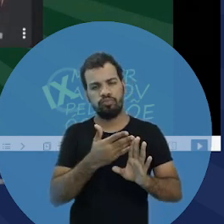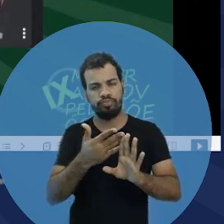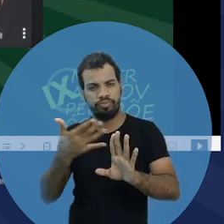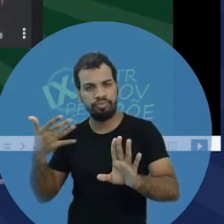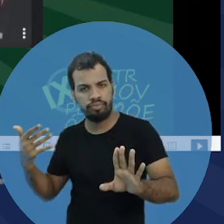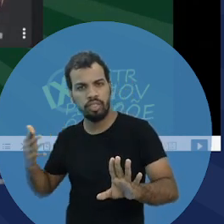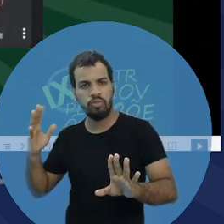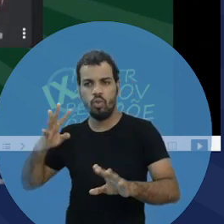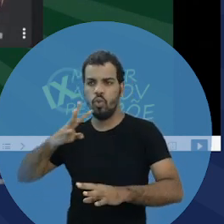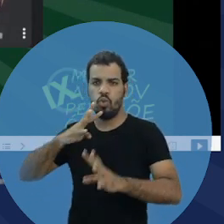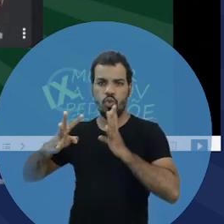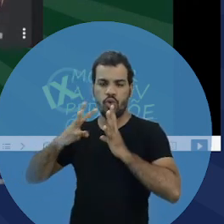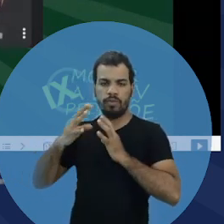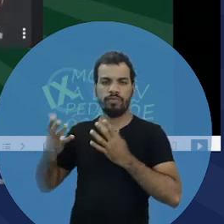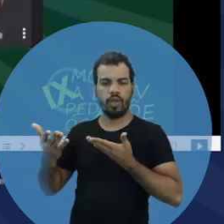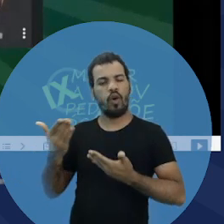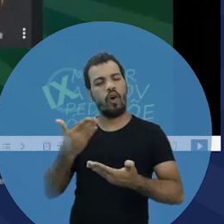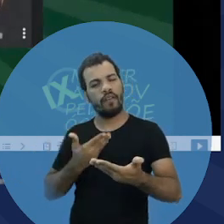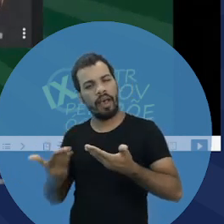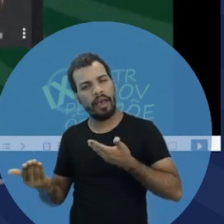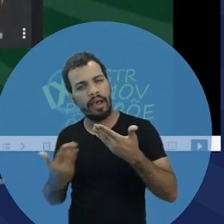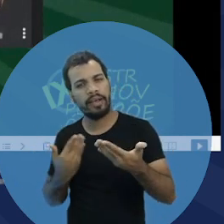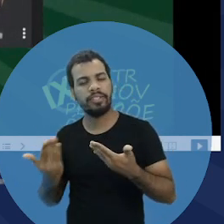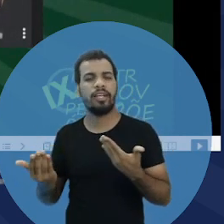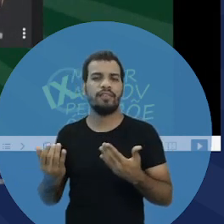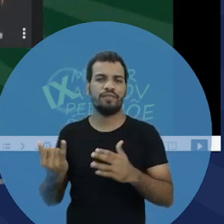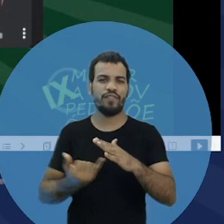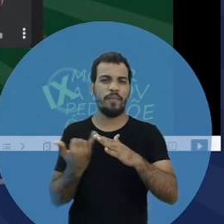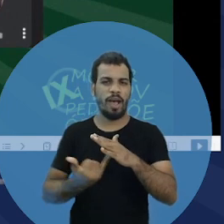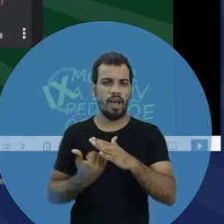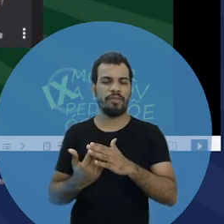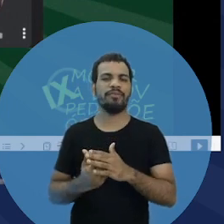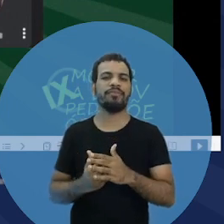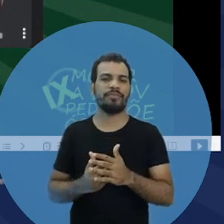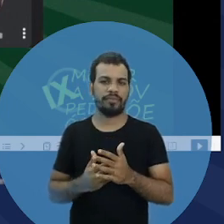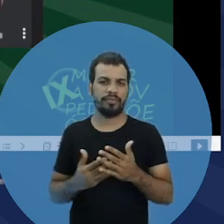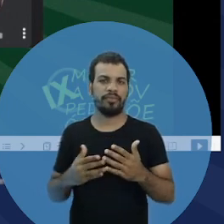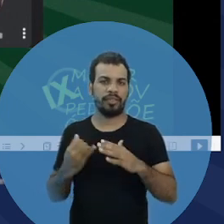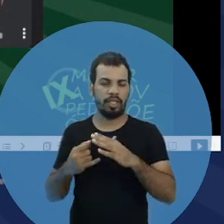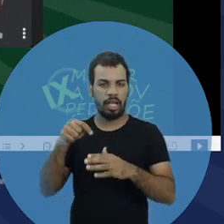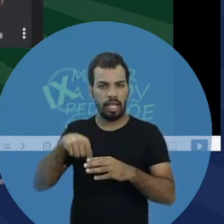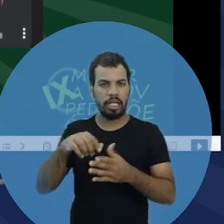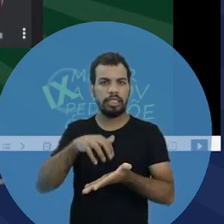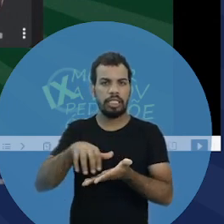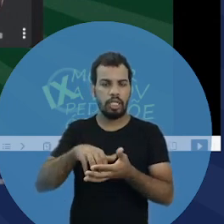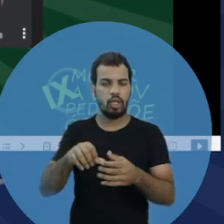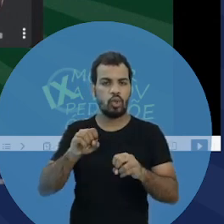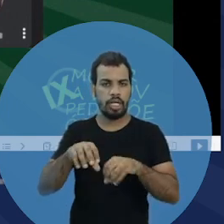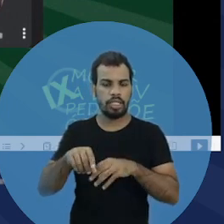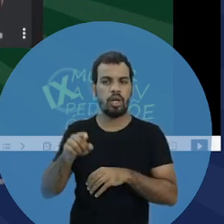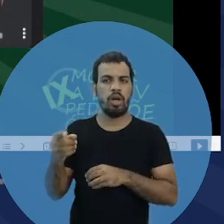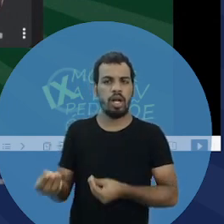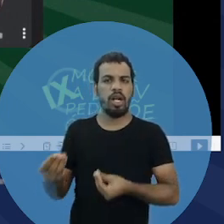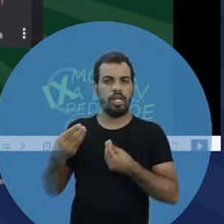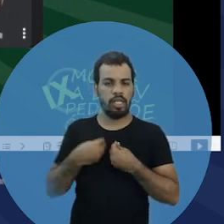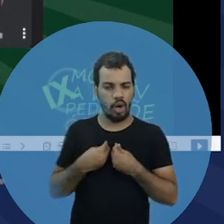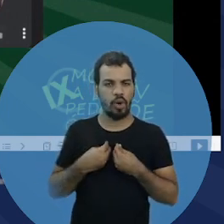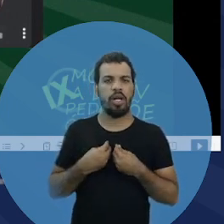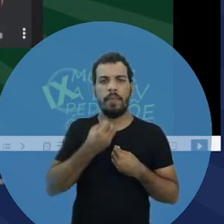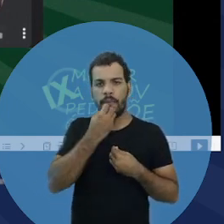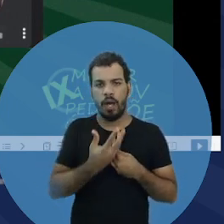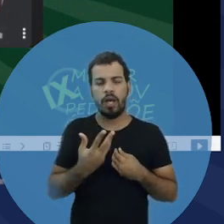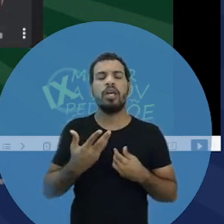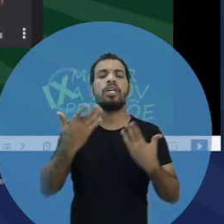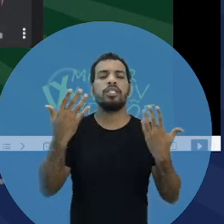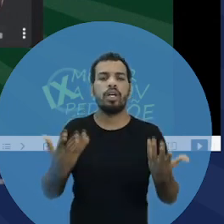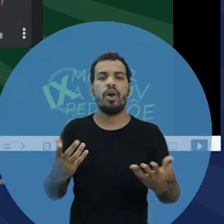as conversas e formações que a Secretaria da Educação nos proporcionou, e nós conseguimos entrar